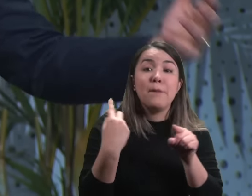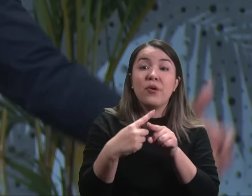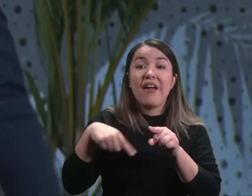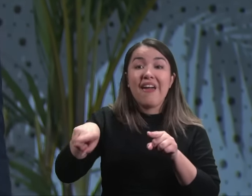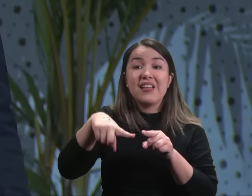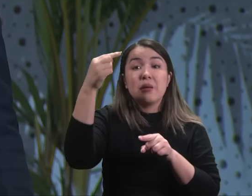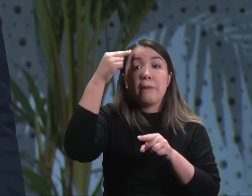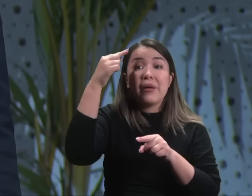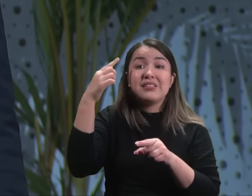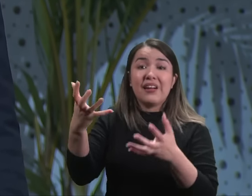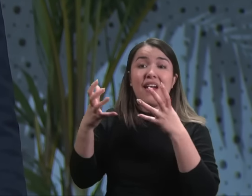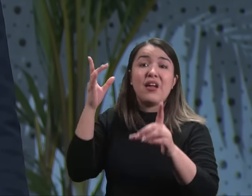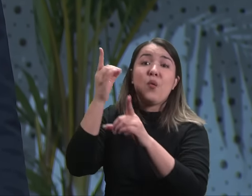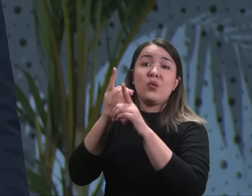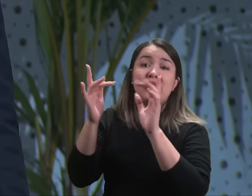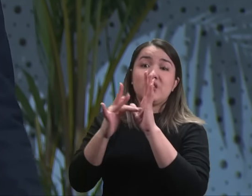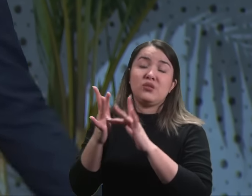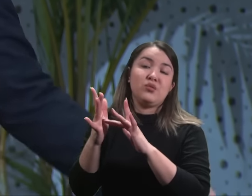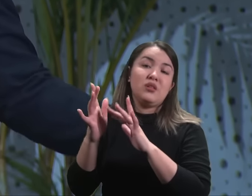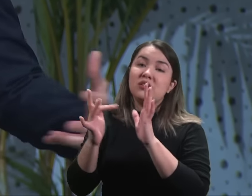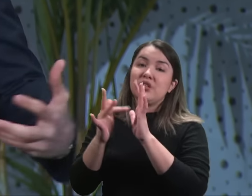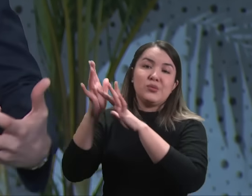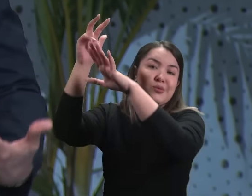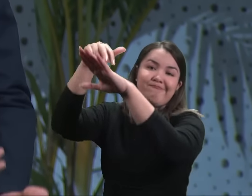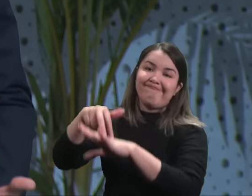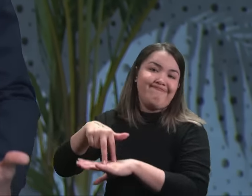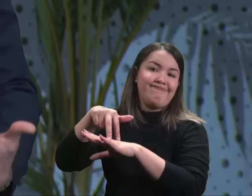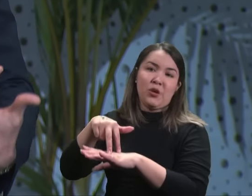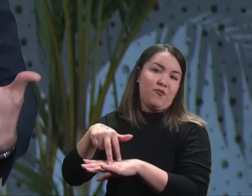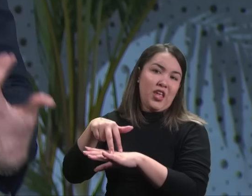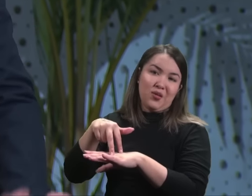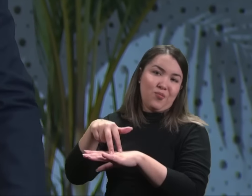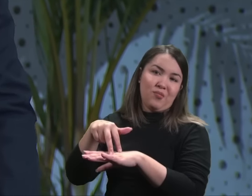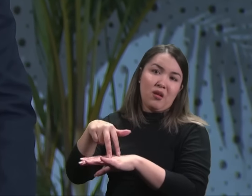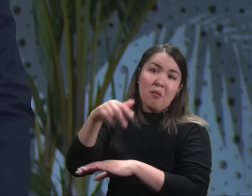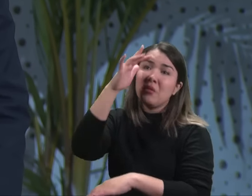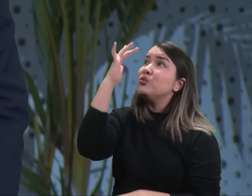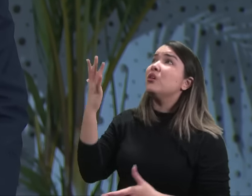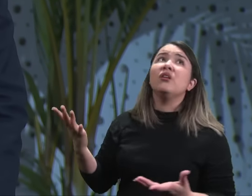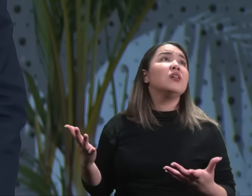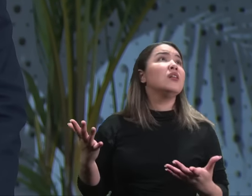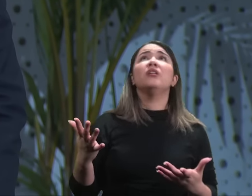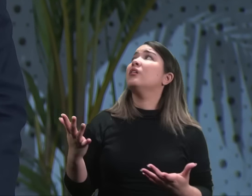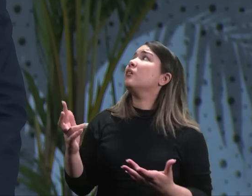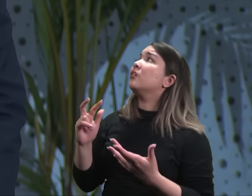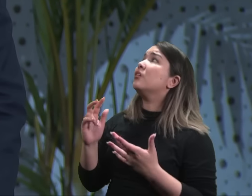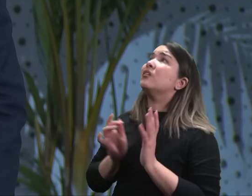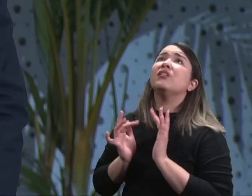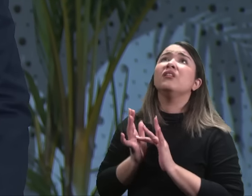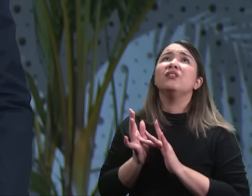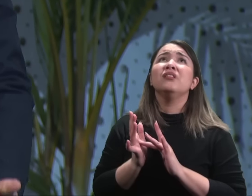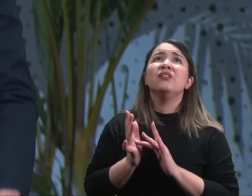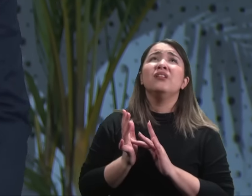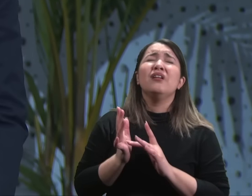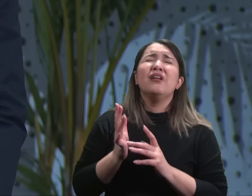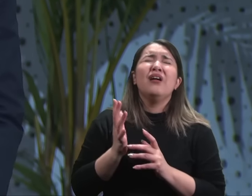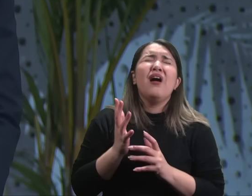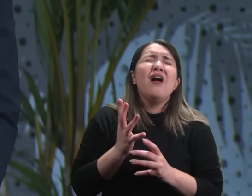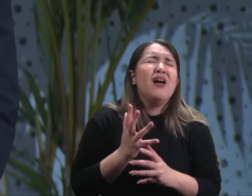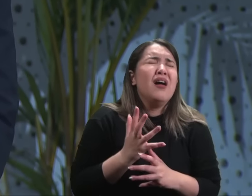Jesus mas Jesus não veio Já pensaram que decepção que amarga decepção que